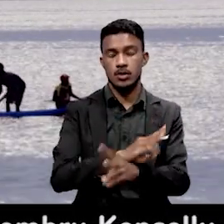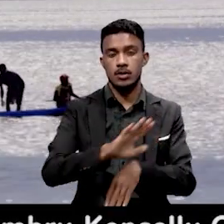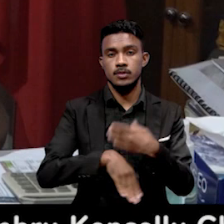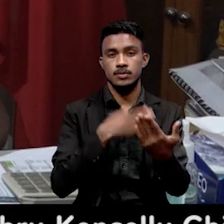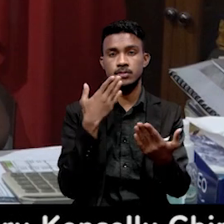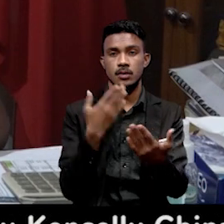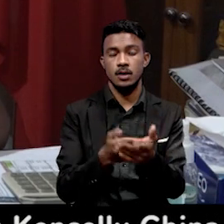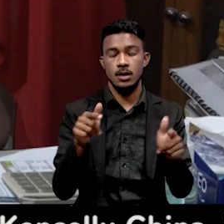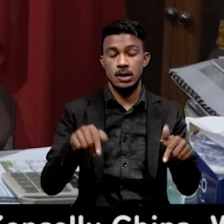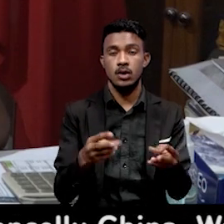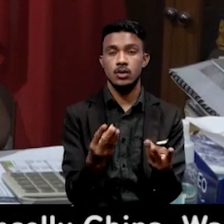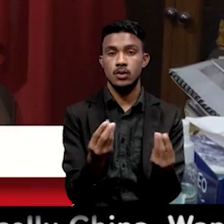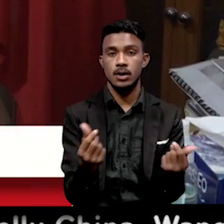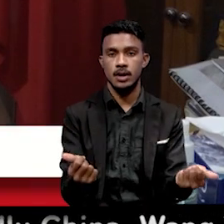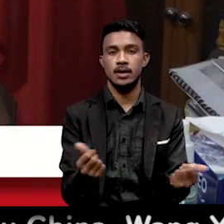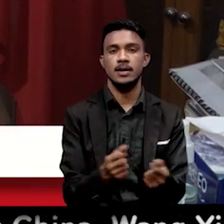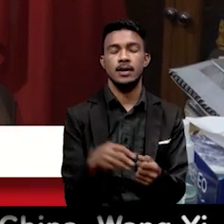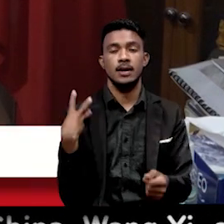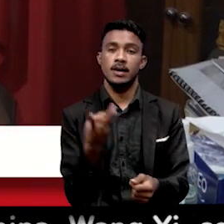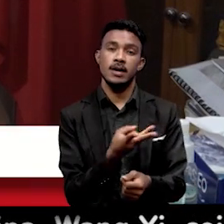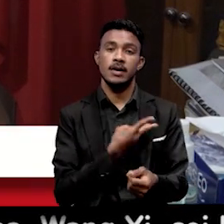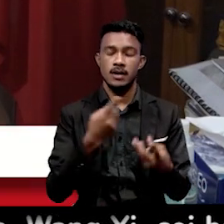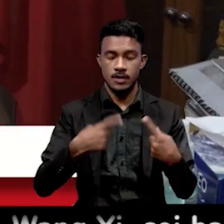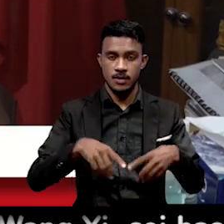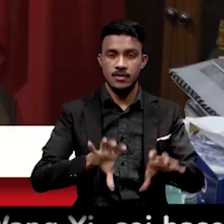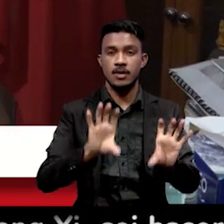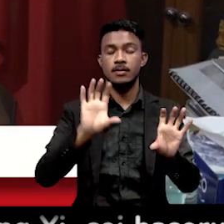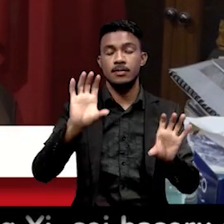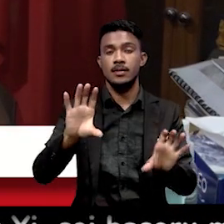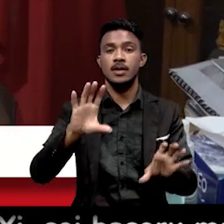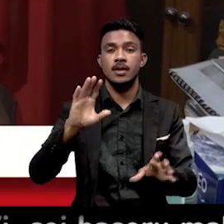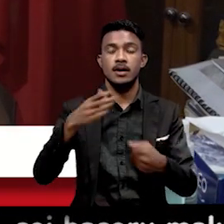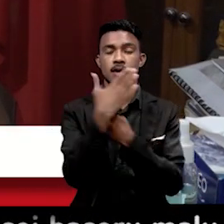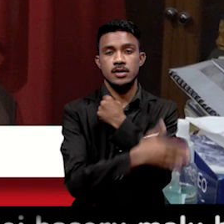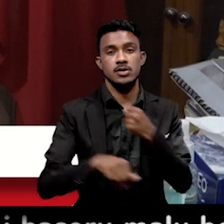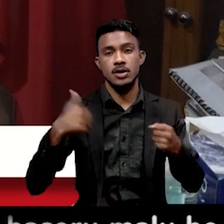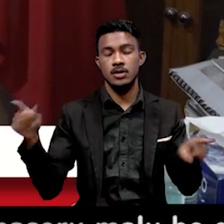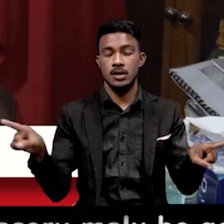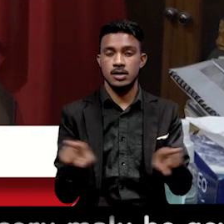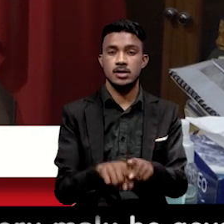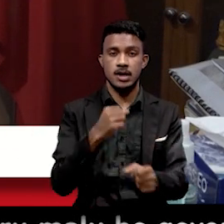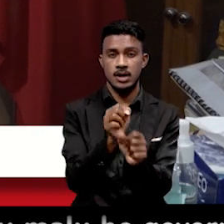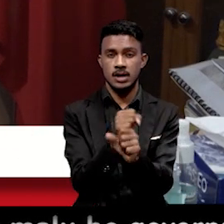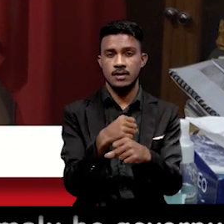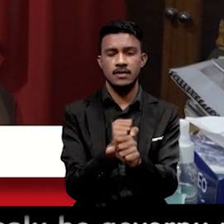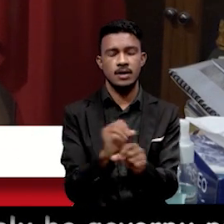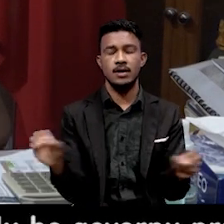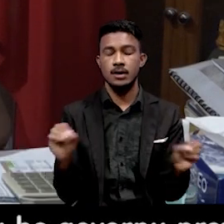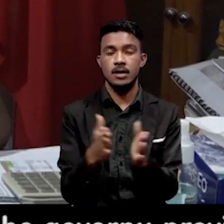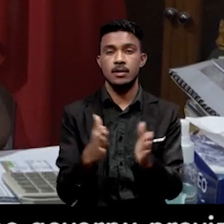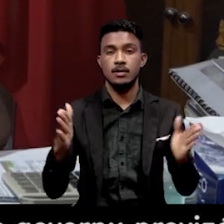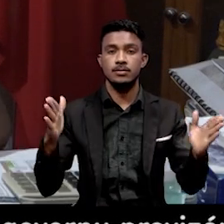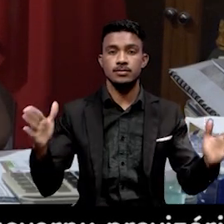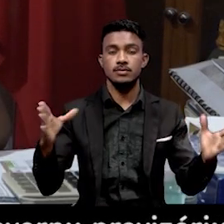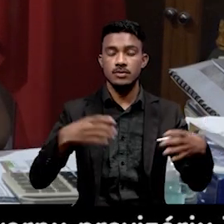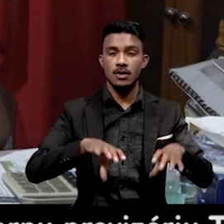é que está nem tu ande, boa tu ande, mas que exporta valeu, Timor, café de, ou boa tu nebe que é lá de um bo, exportação valeu,